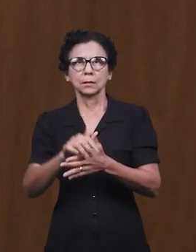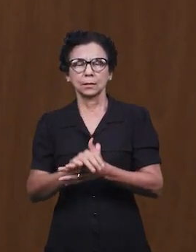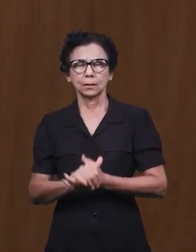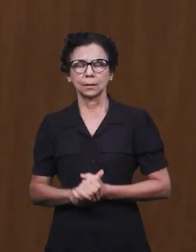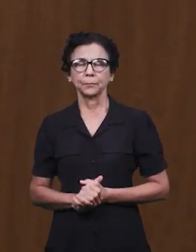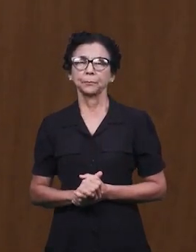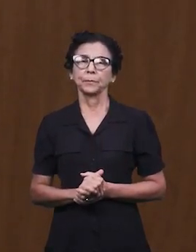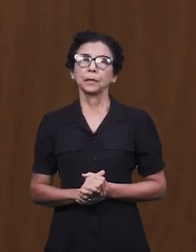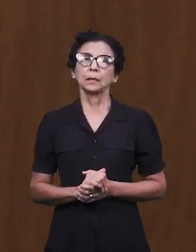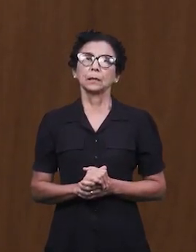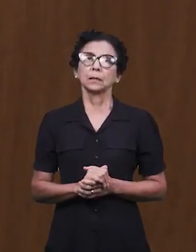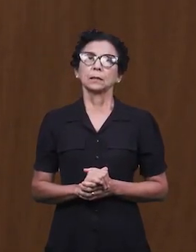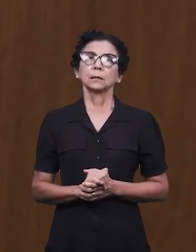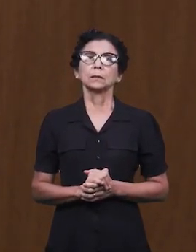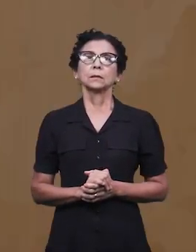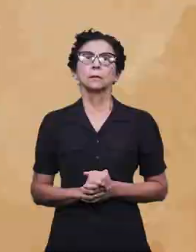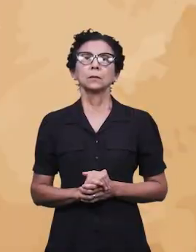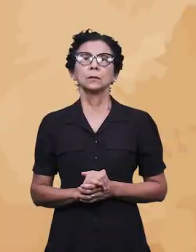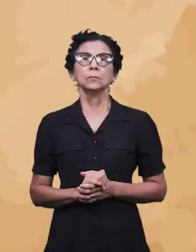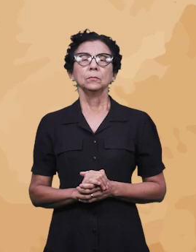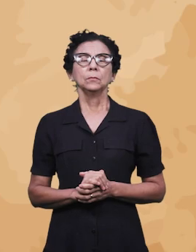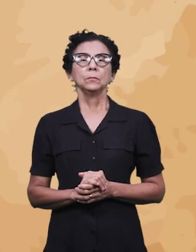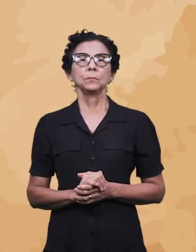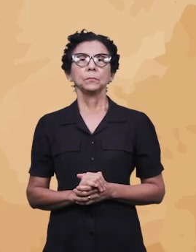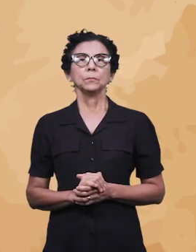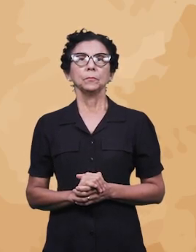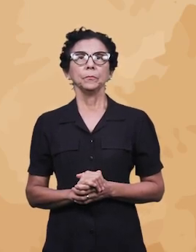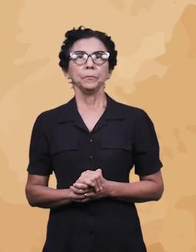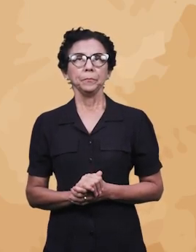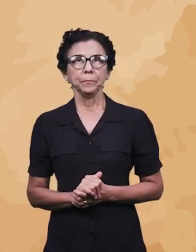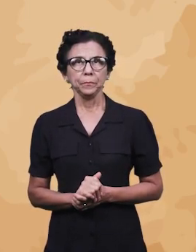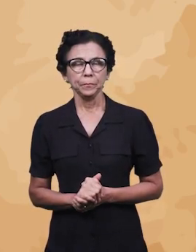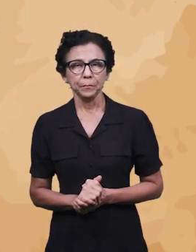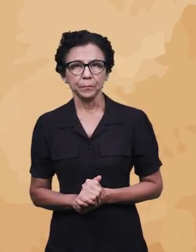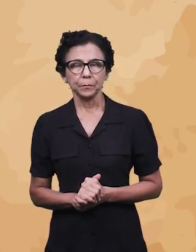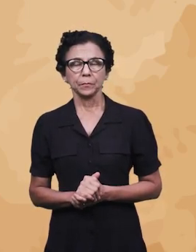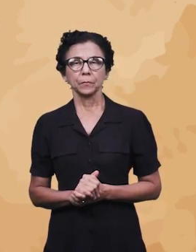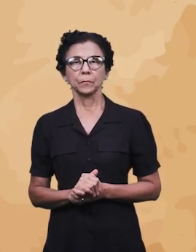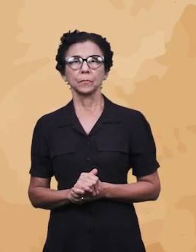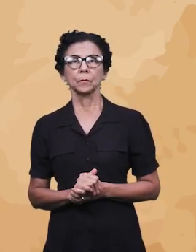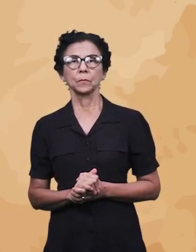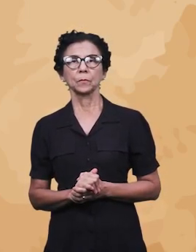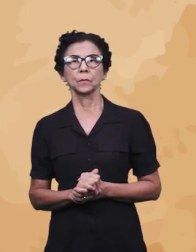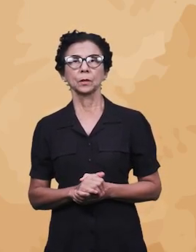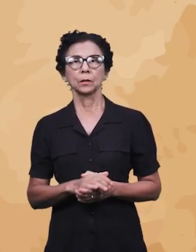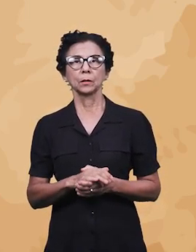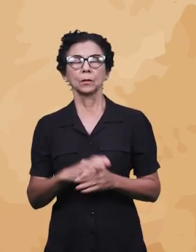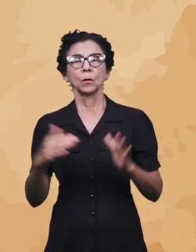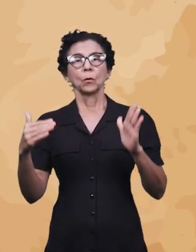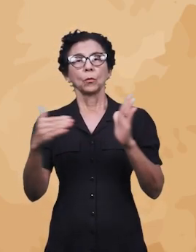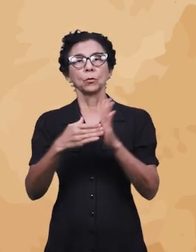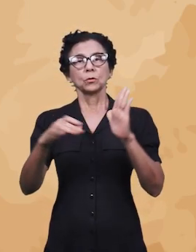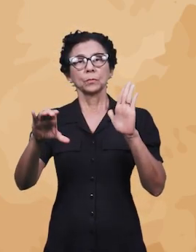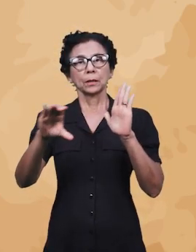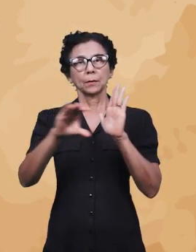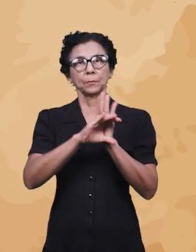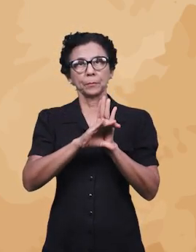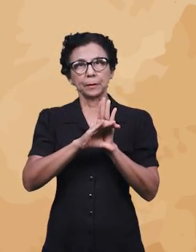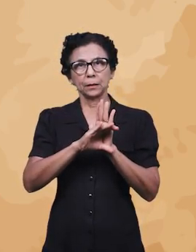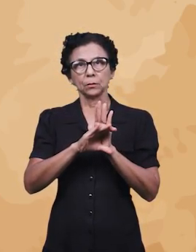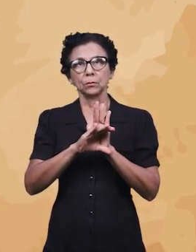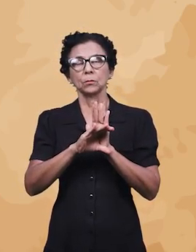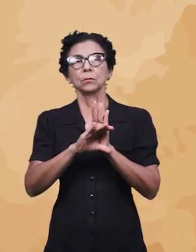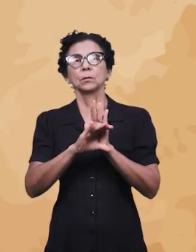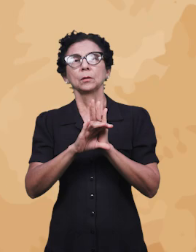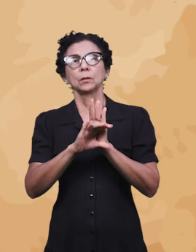agora, no último capítulo, aí nós vamos encontrar no verso 6, no verso 7. Então, o que diz o